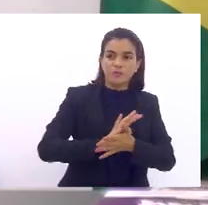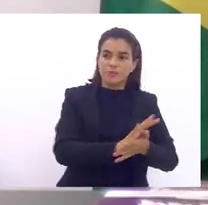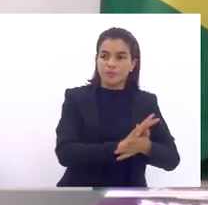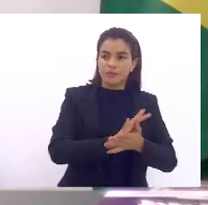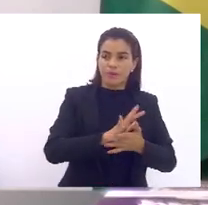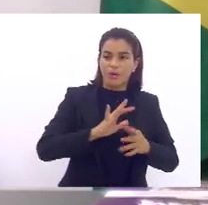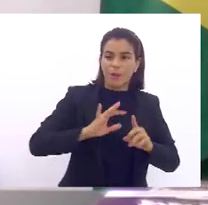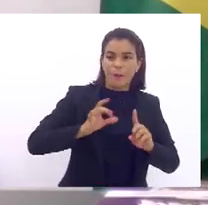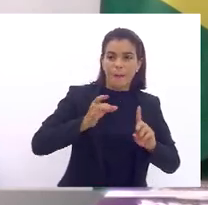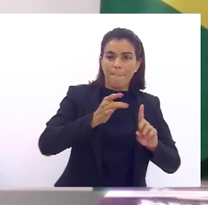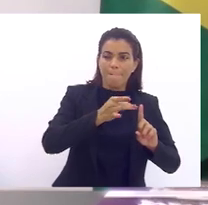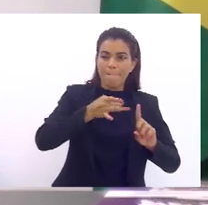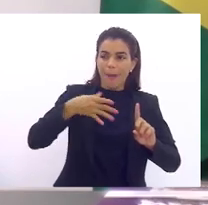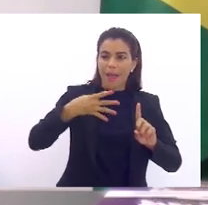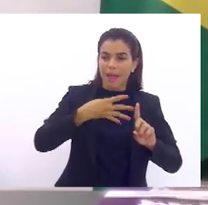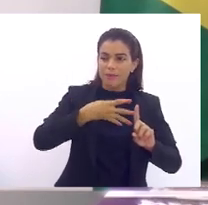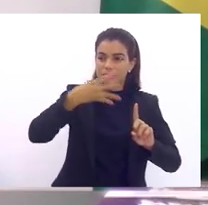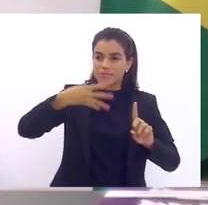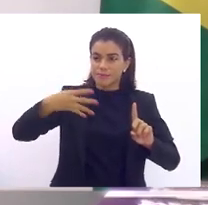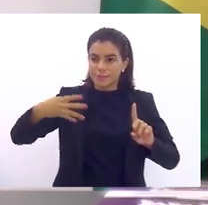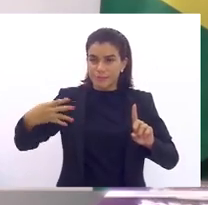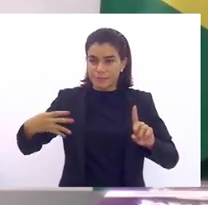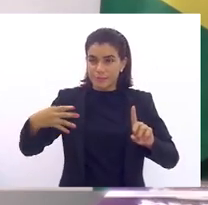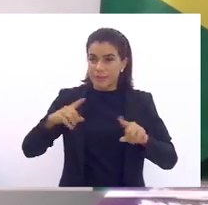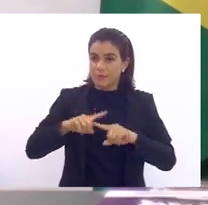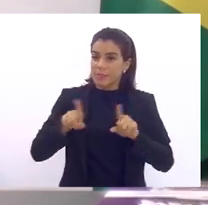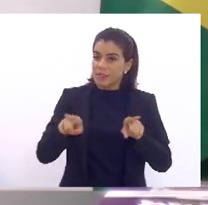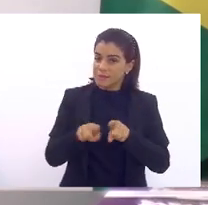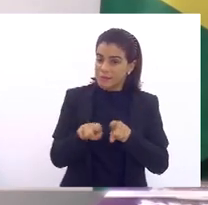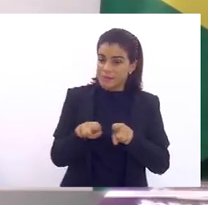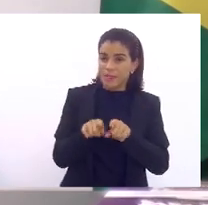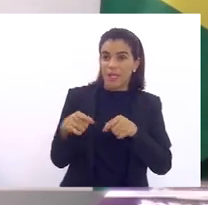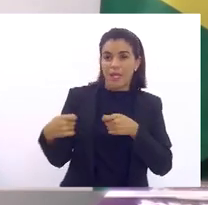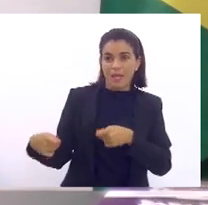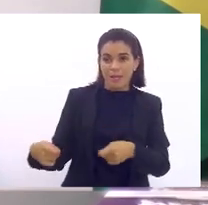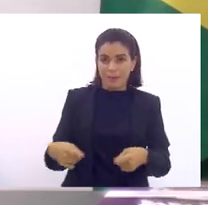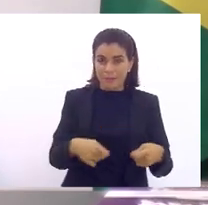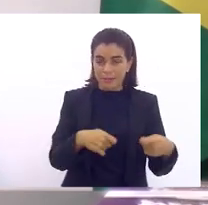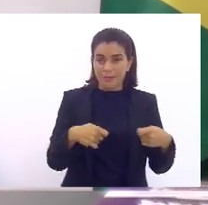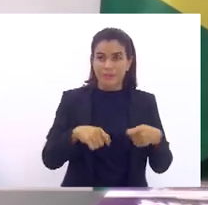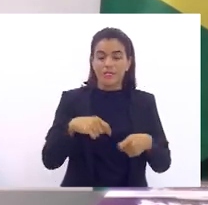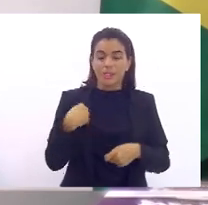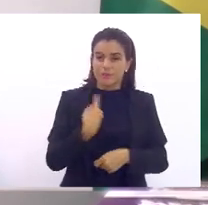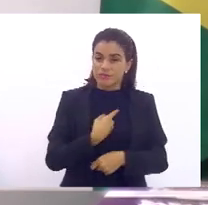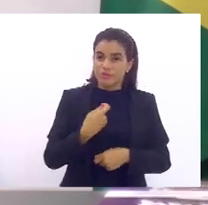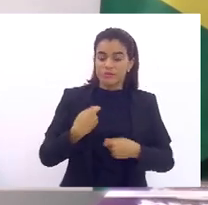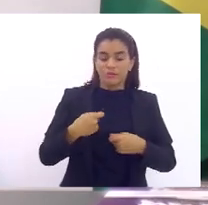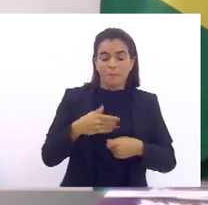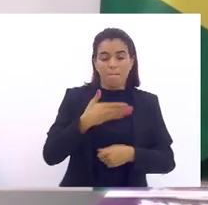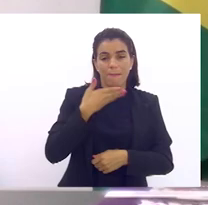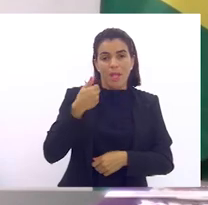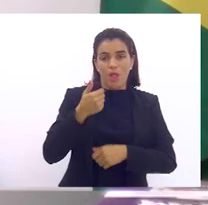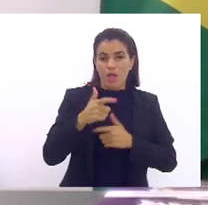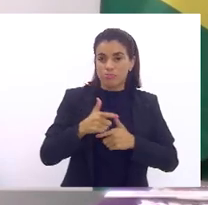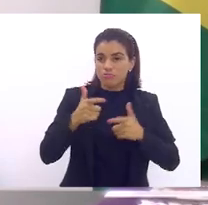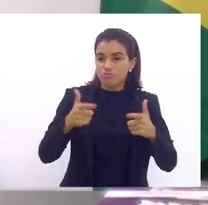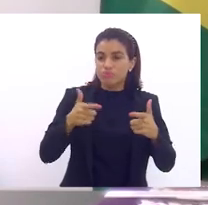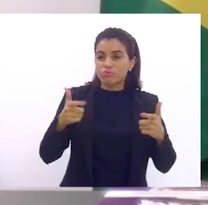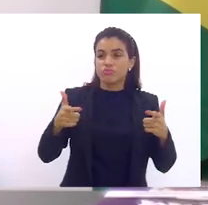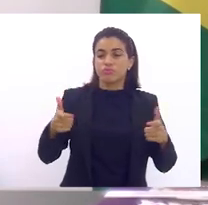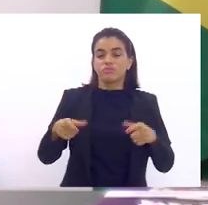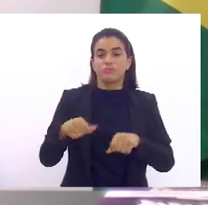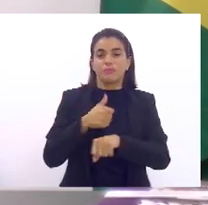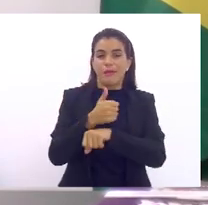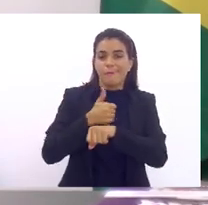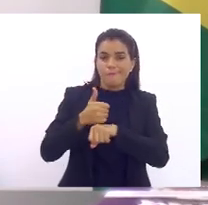no nosso registo de ocorrência mas eu vou também reforçar que é preciso que a gente cada vez mais melhore e aperfeiçoe nosso serviço um